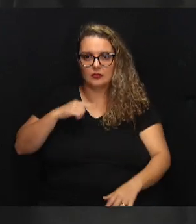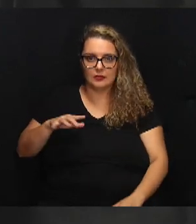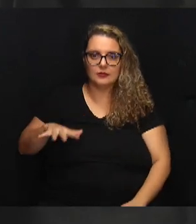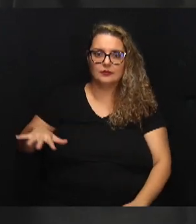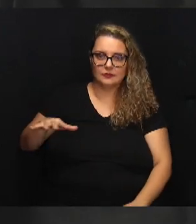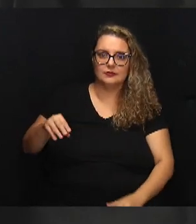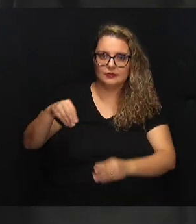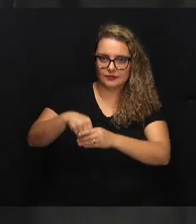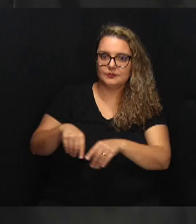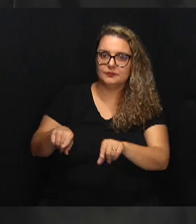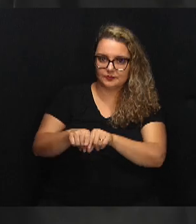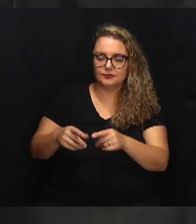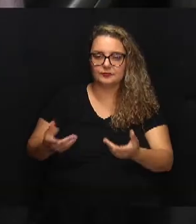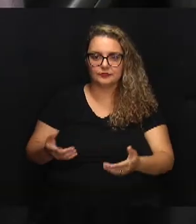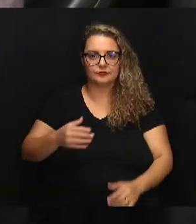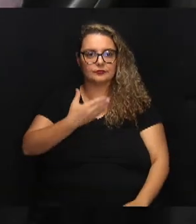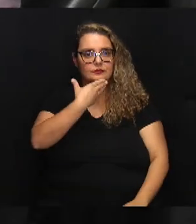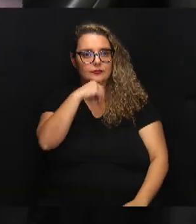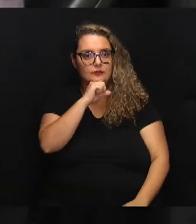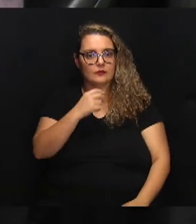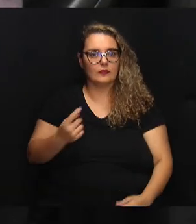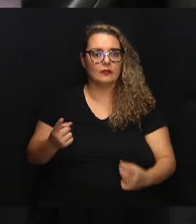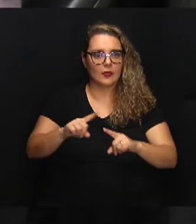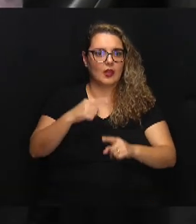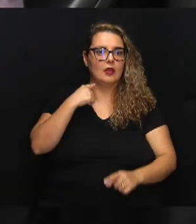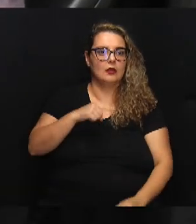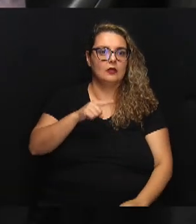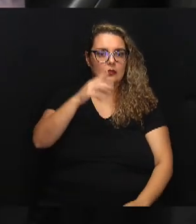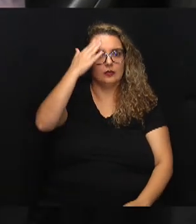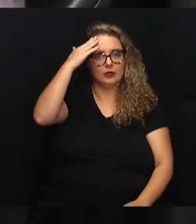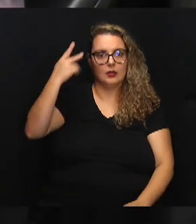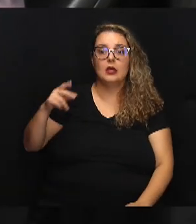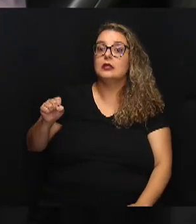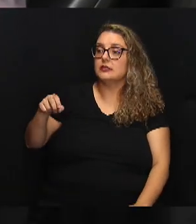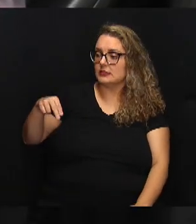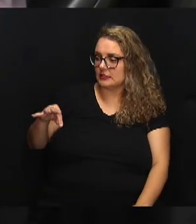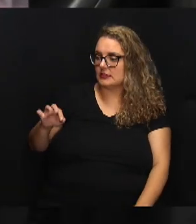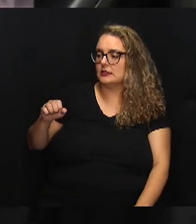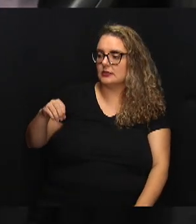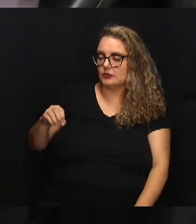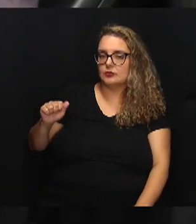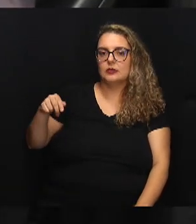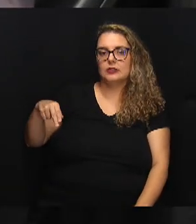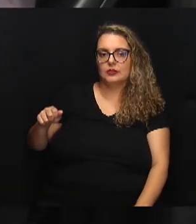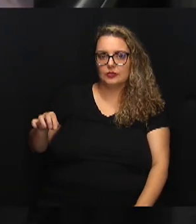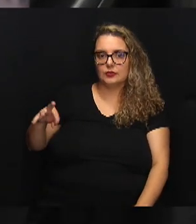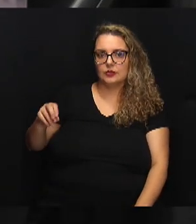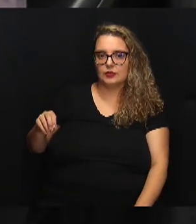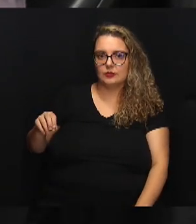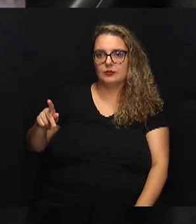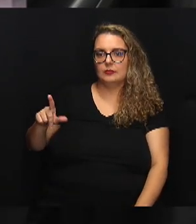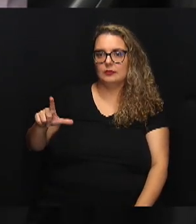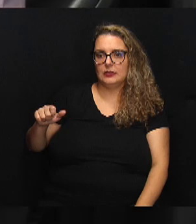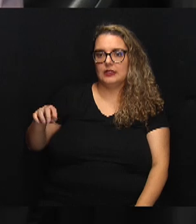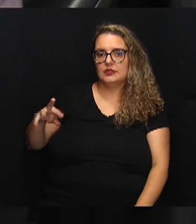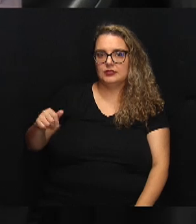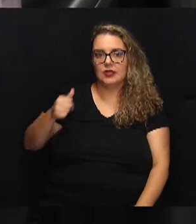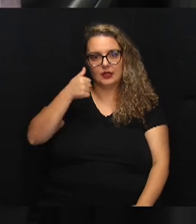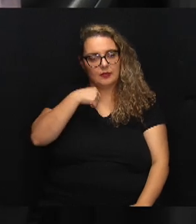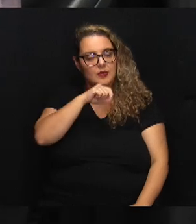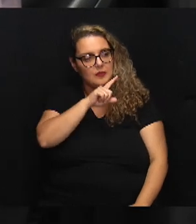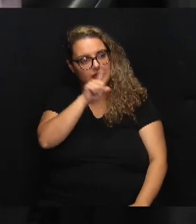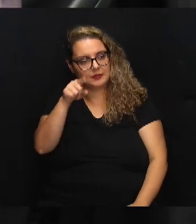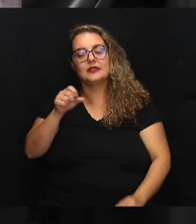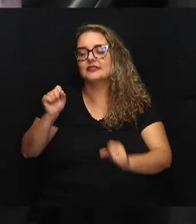estava lá também. Tá, né? Mas seu pai conheceu a mãe em Minas ou lá no Paraná? Em Santo Antônio da Platina, justamente. Ela já tinha ido para lá, então. Sim, já.